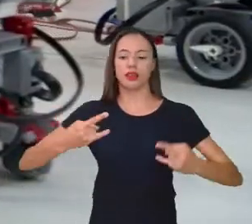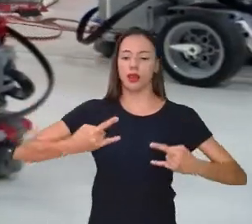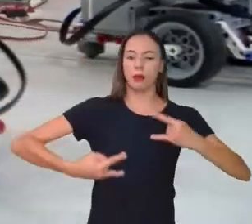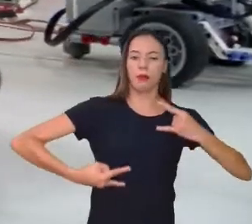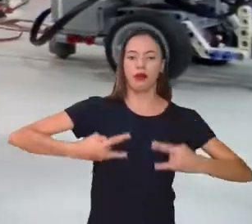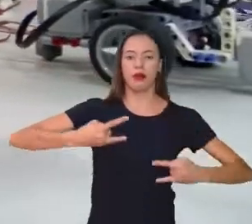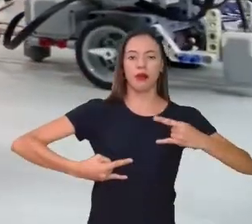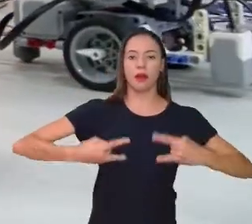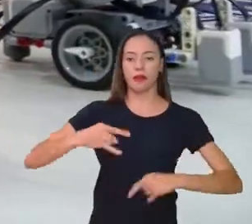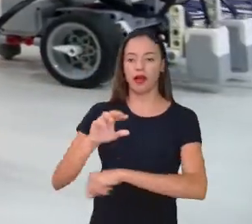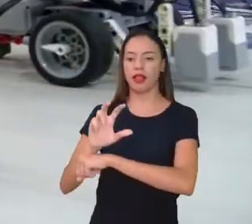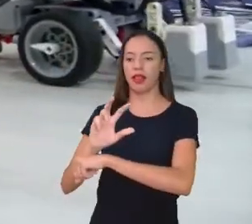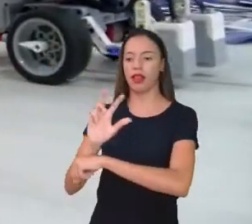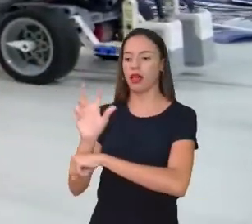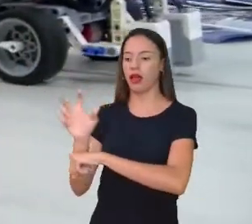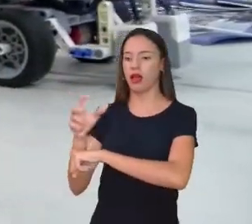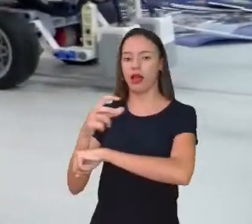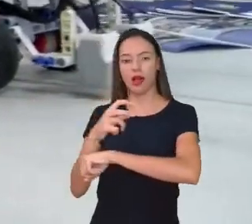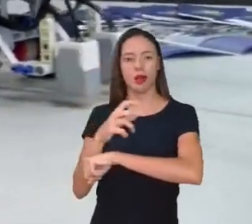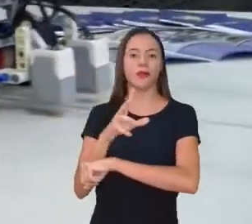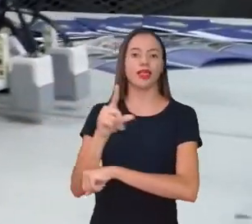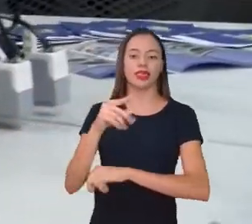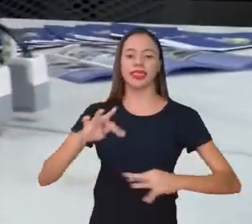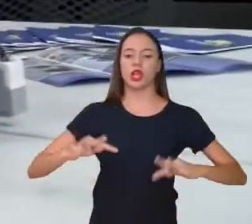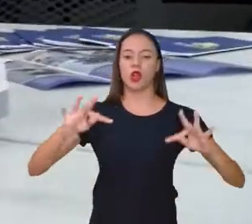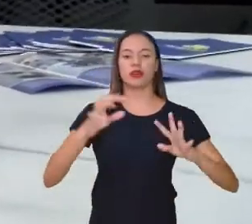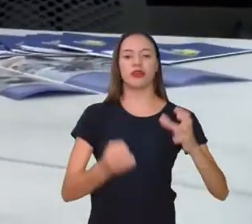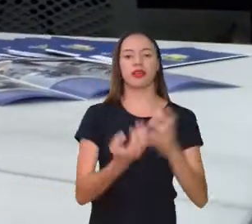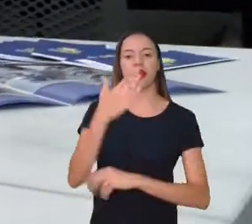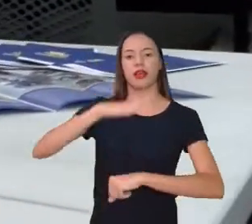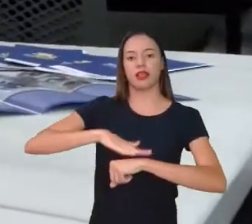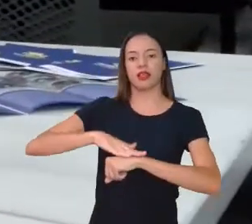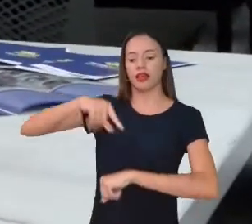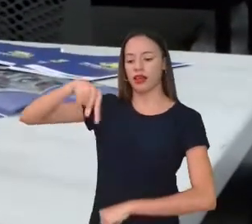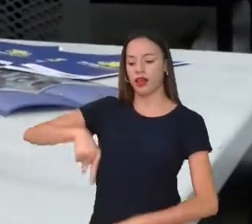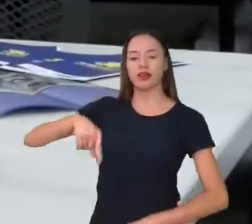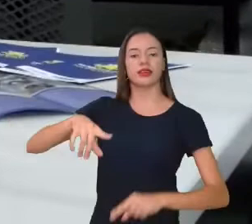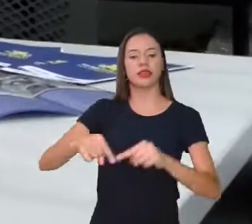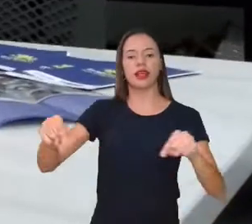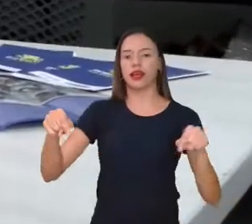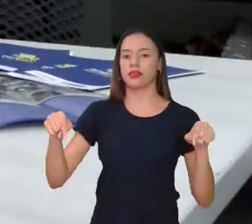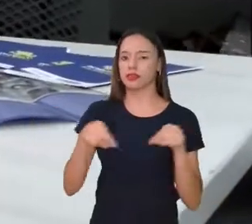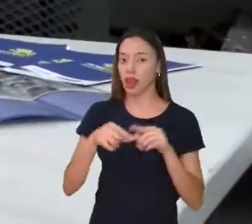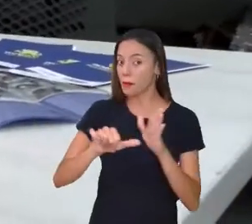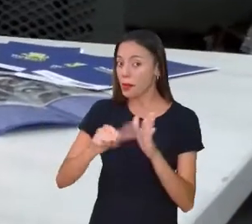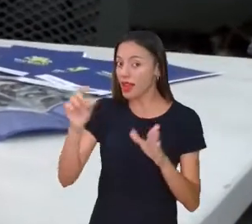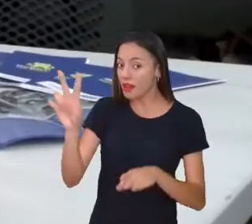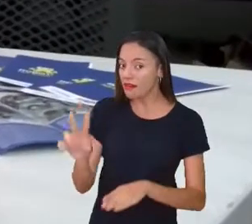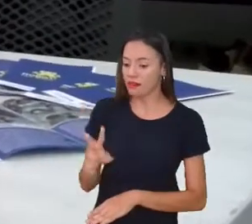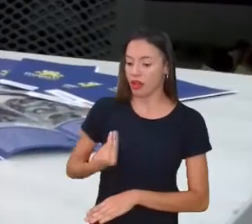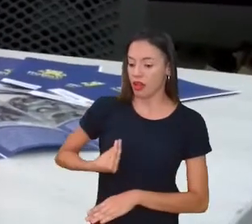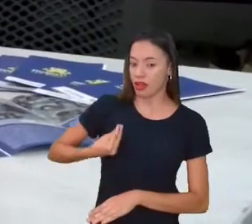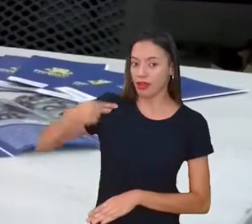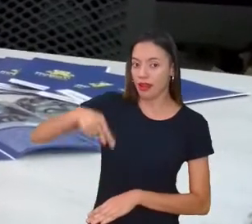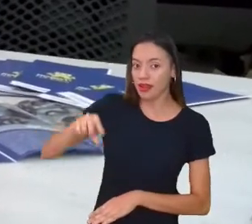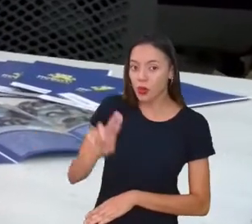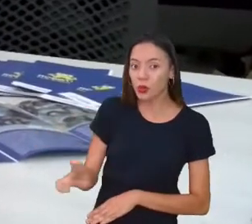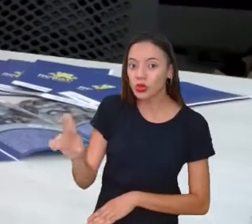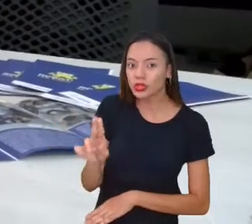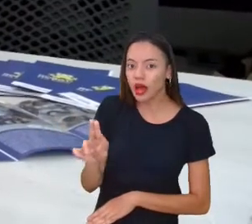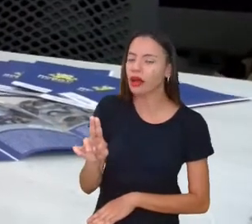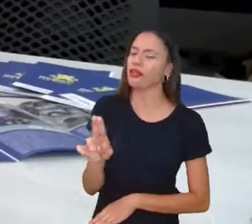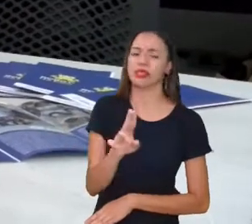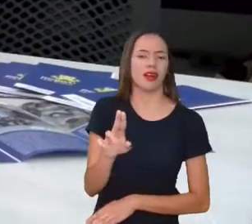de tecnologias que é feito aqui, projetadas aqui. E a gente vai, essa não é a primeira vez que a gente vai usar isso daqui, Sim. a gente vai usar